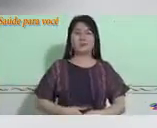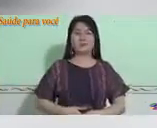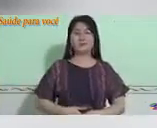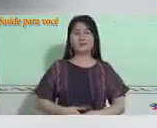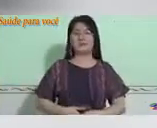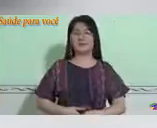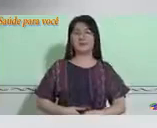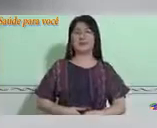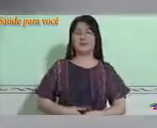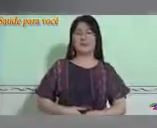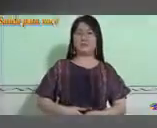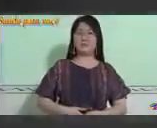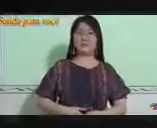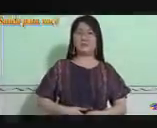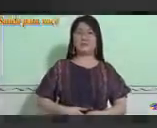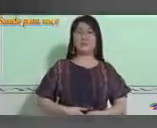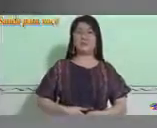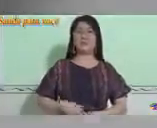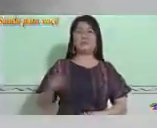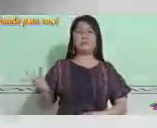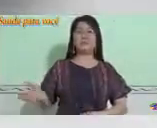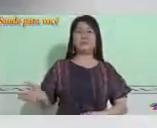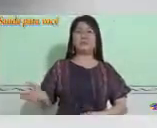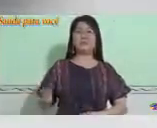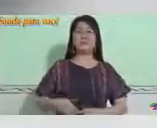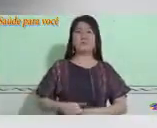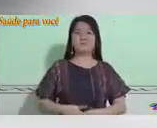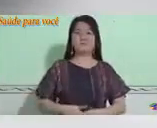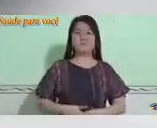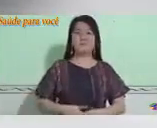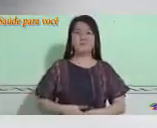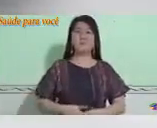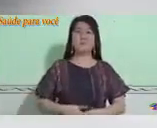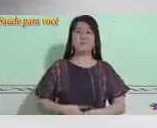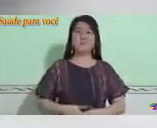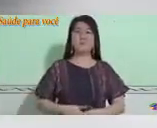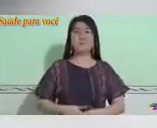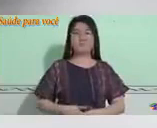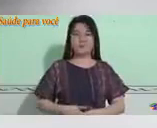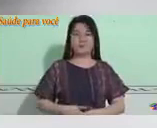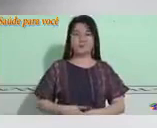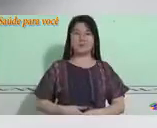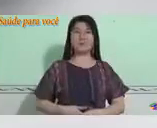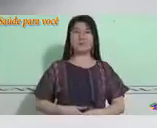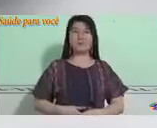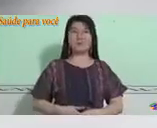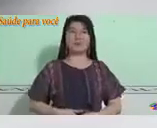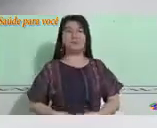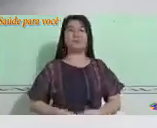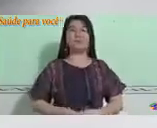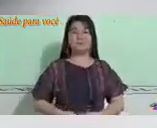ASRSOMNDAC cedilha ATIO SPODER ATIO variar de acordo com cada pessoa as os antecedentes